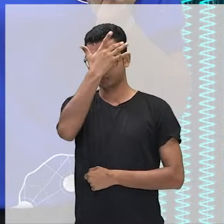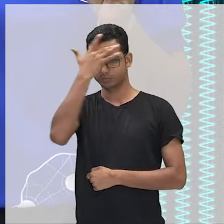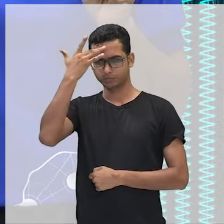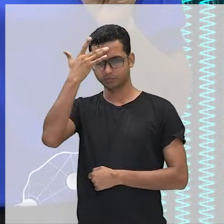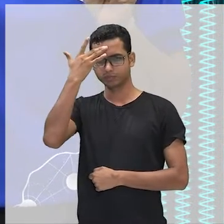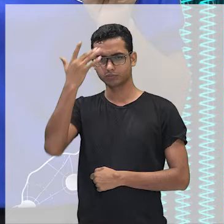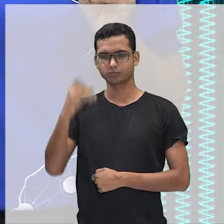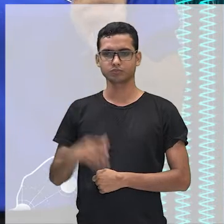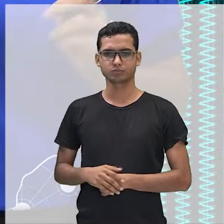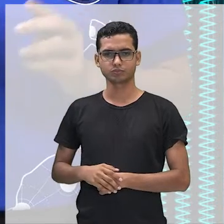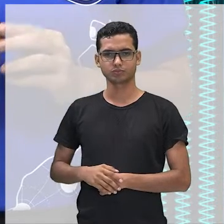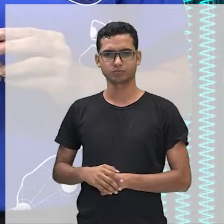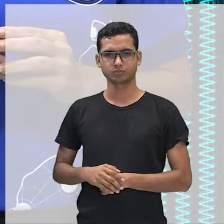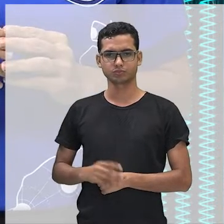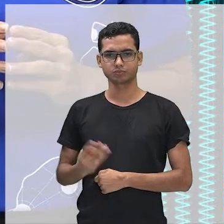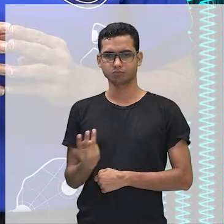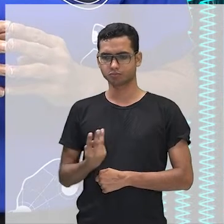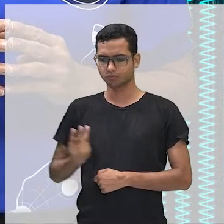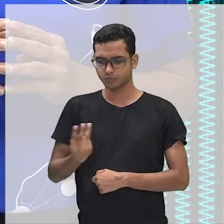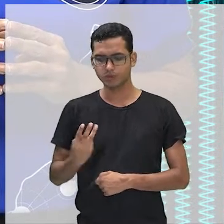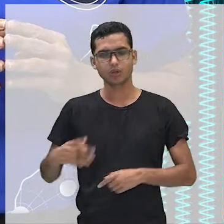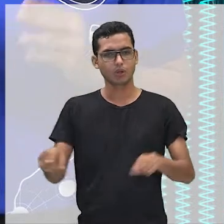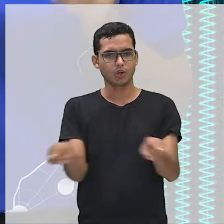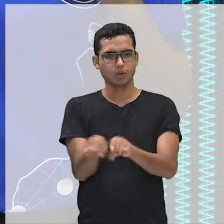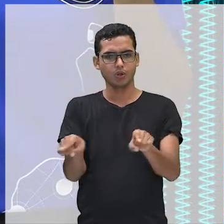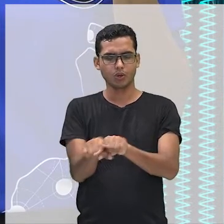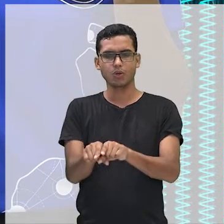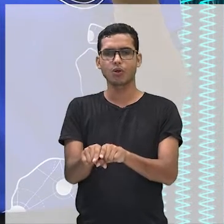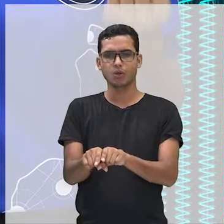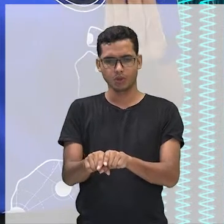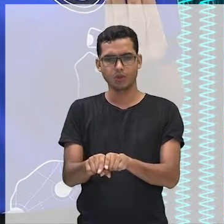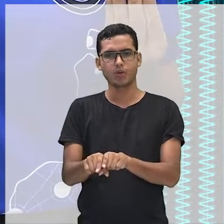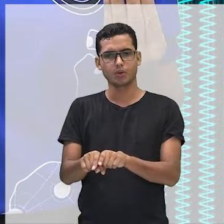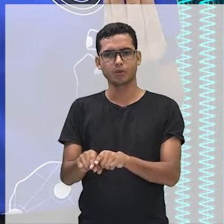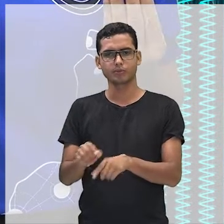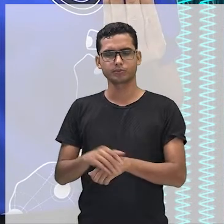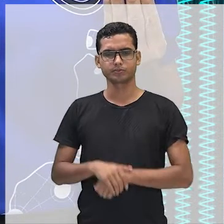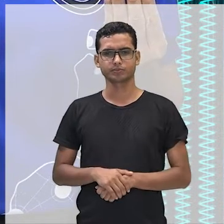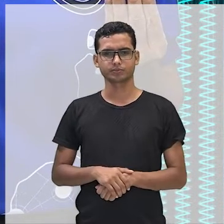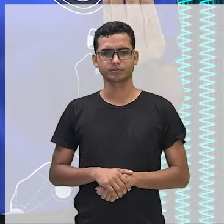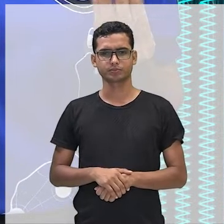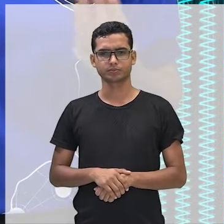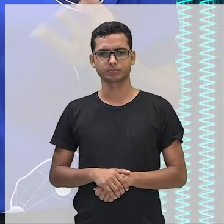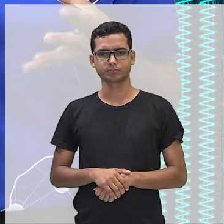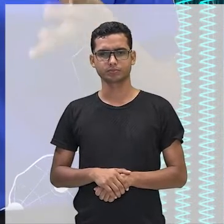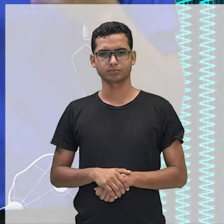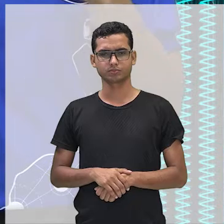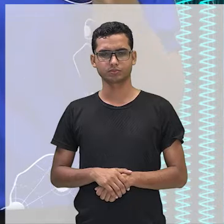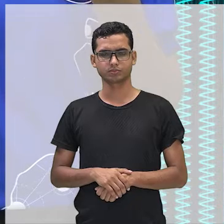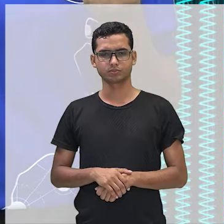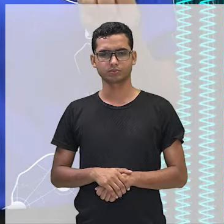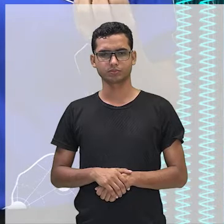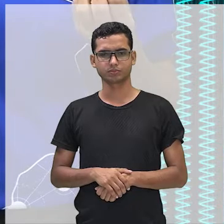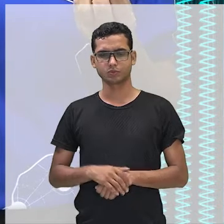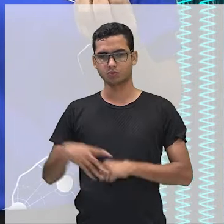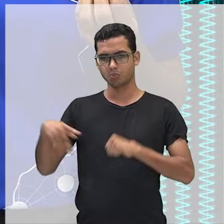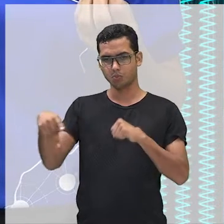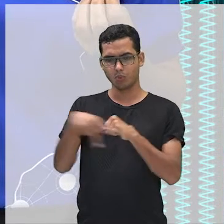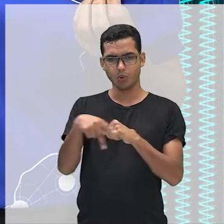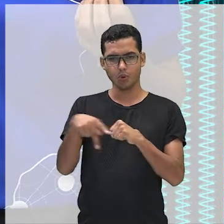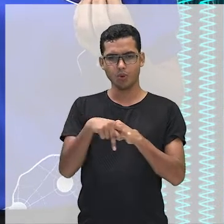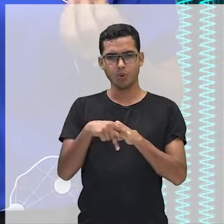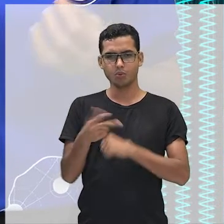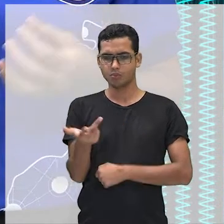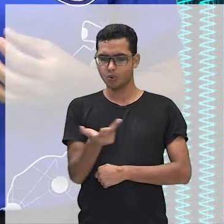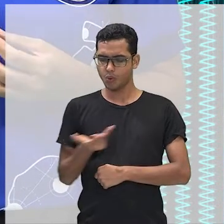aprenderam, com a função dos object pronouns. Então, para cada pronome pessoal, eu tenho